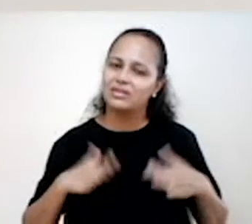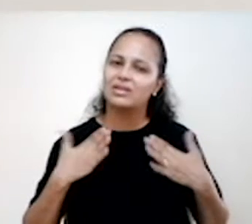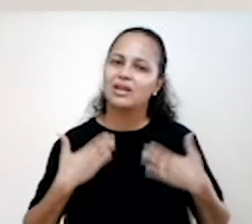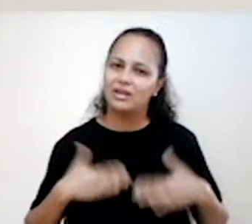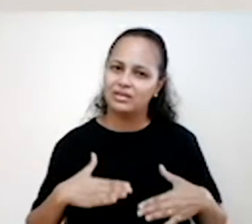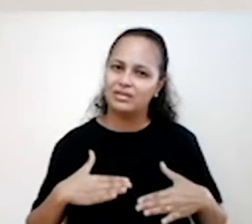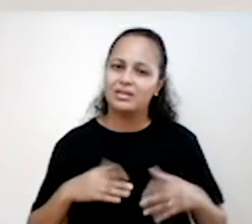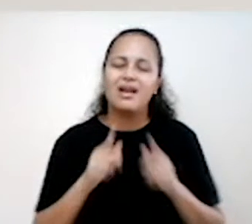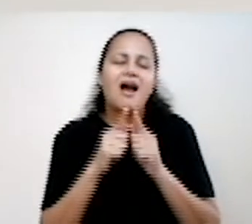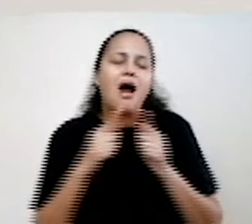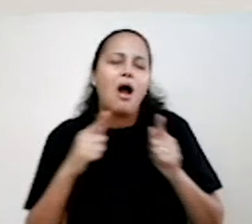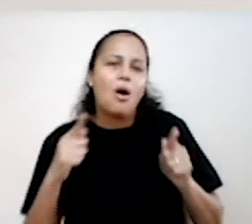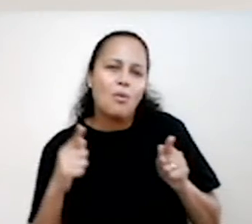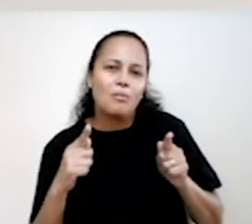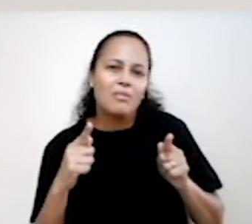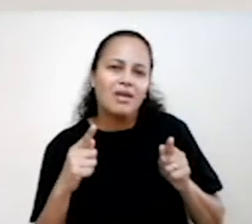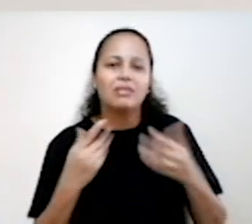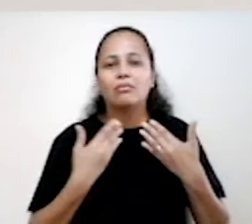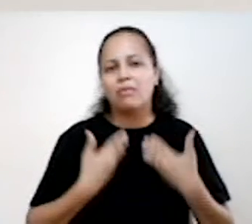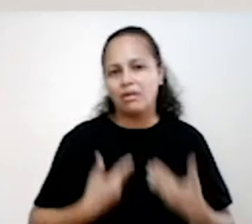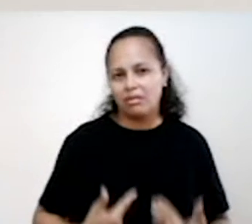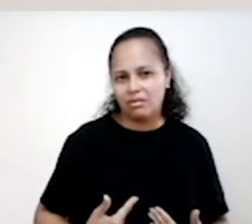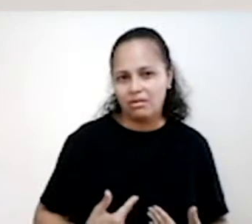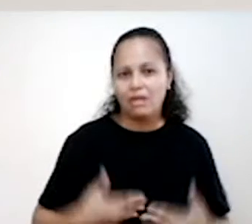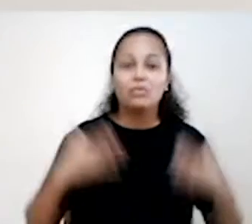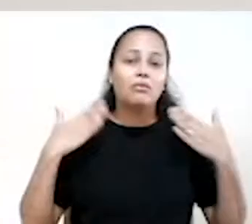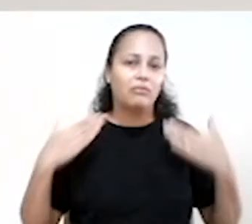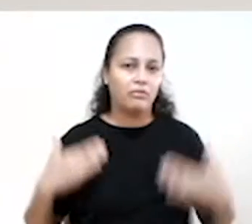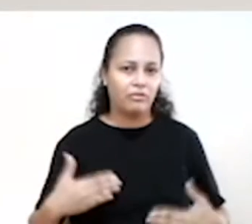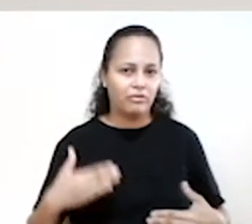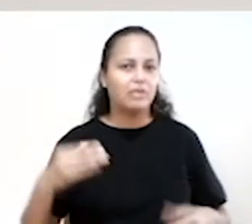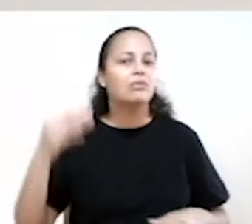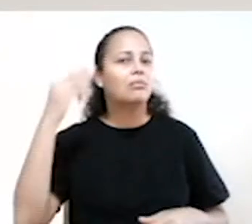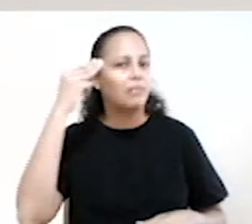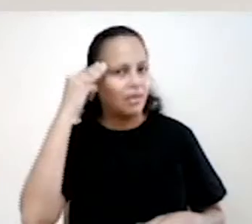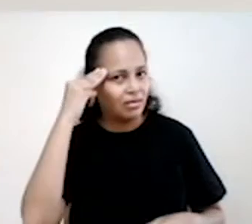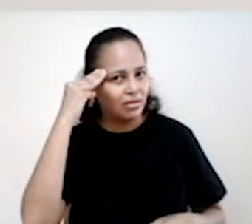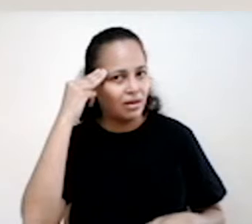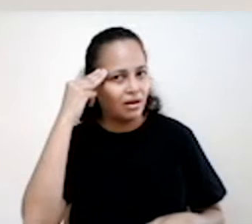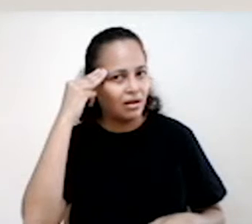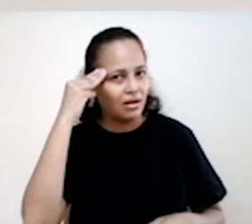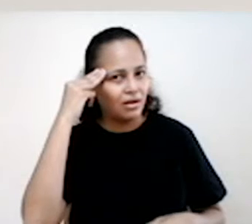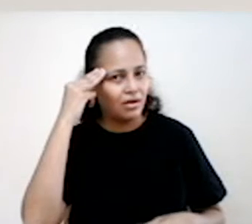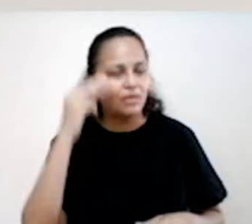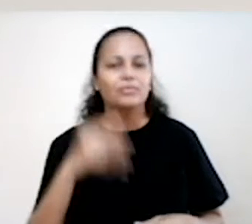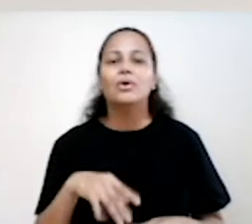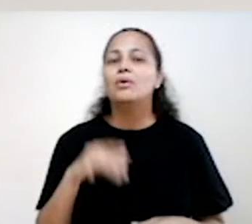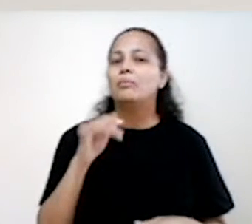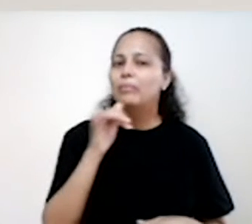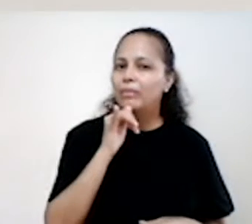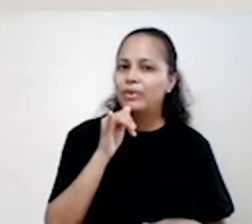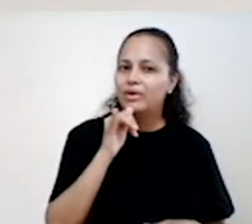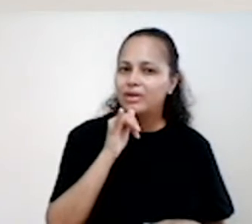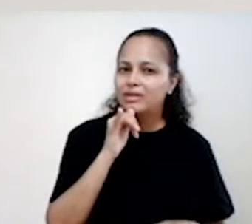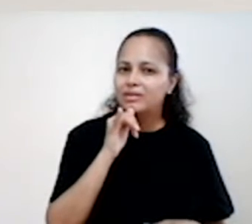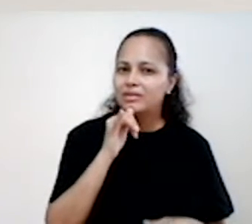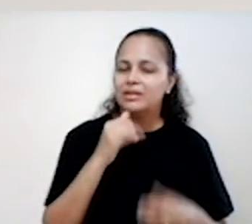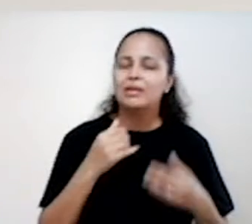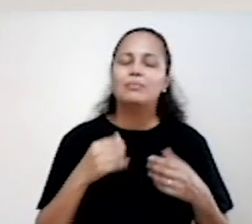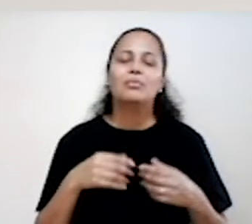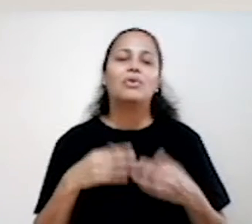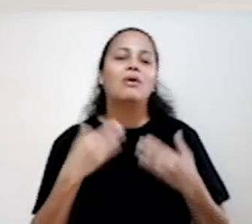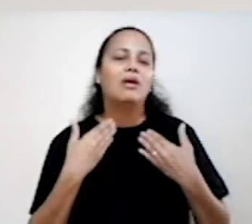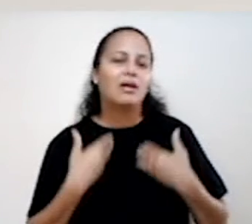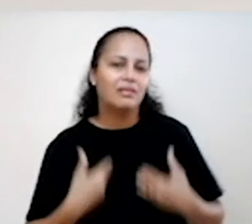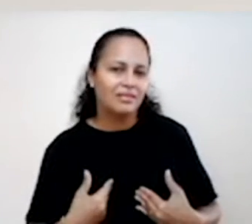o que aumenta o cansaço físico e mental. Quando está em um estágio mais evoluído, ela vira uma realidade todas as noites, e não importa o quão cansada a